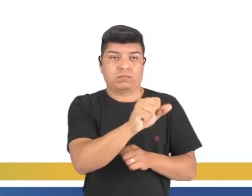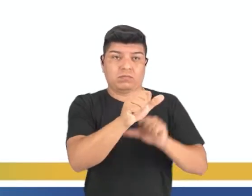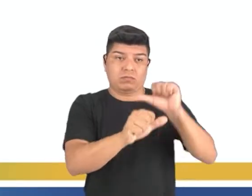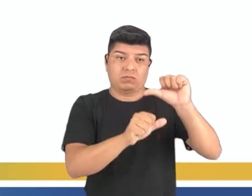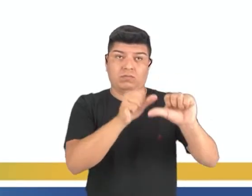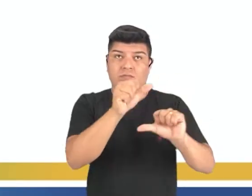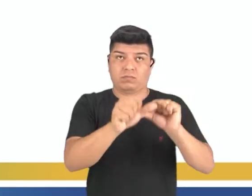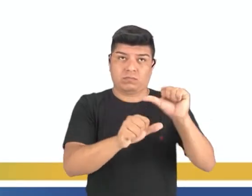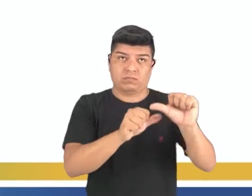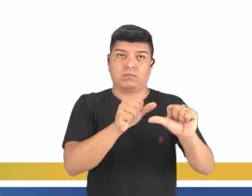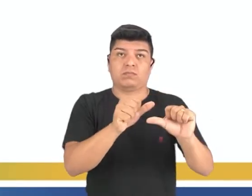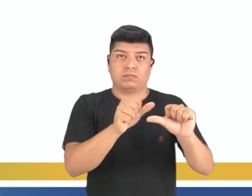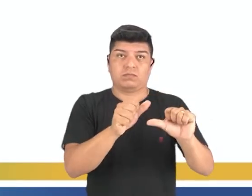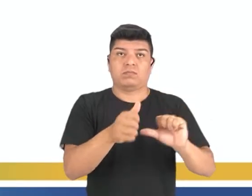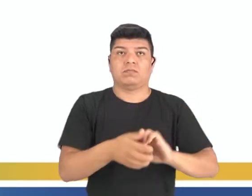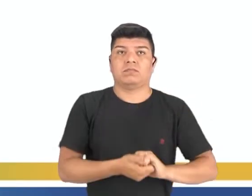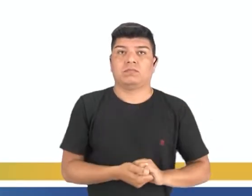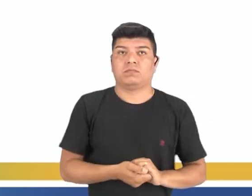tempo aí.